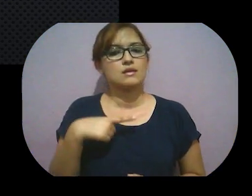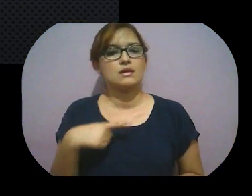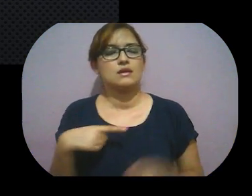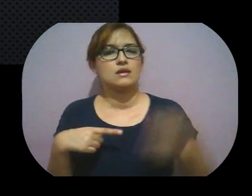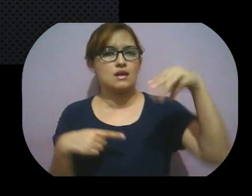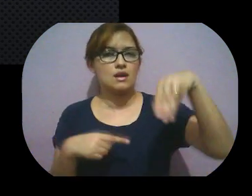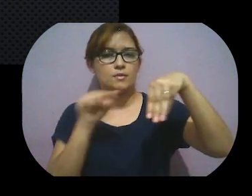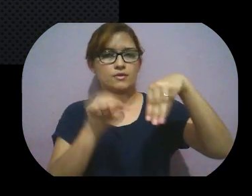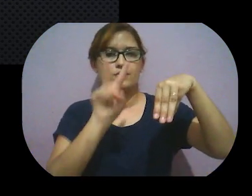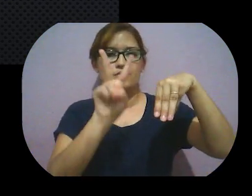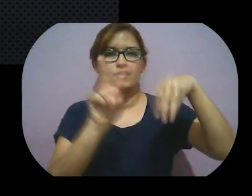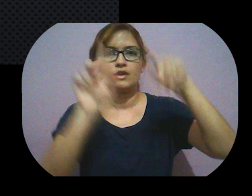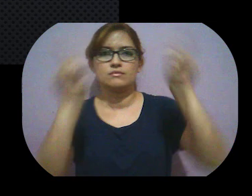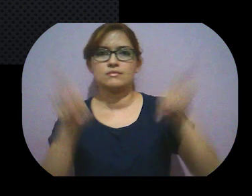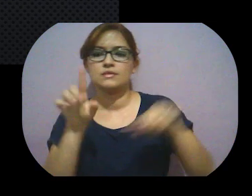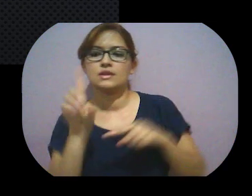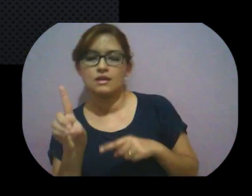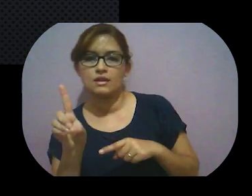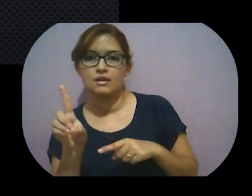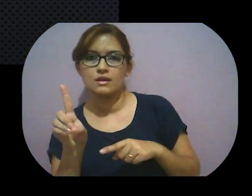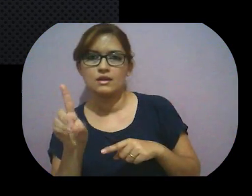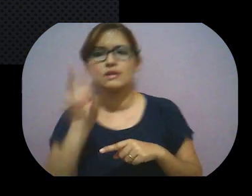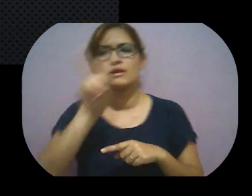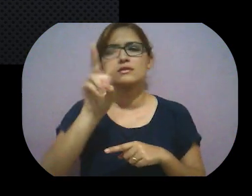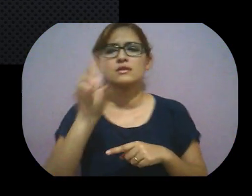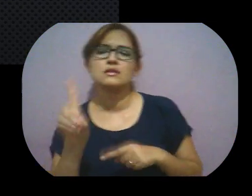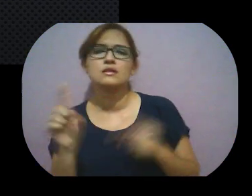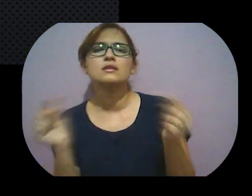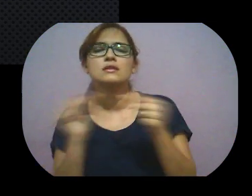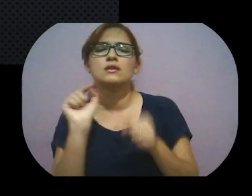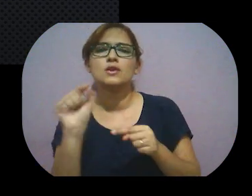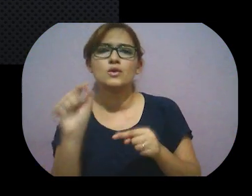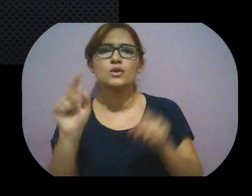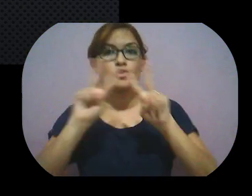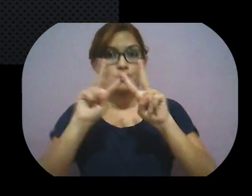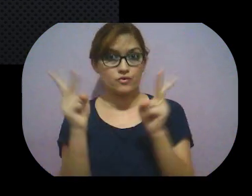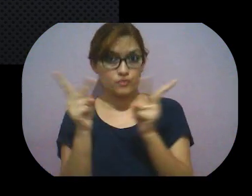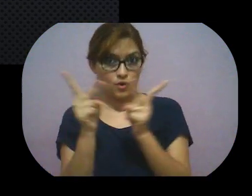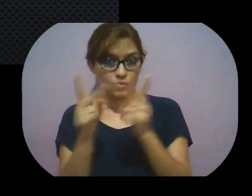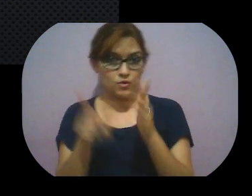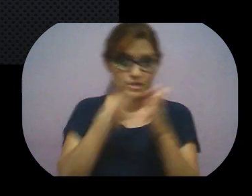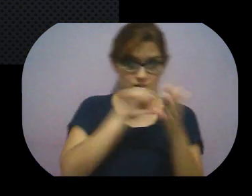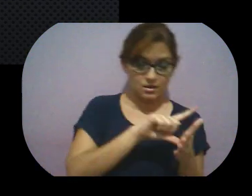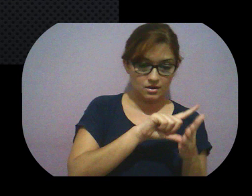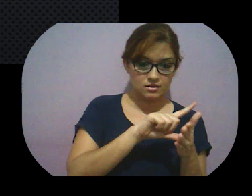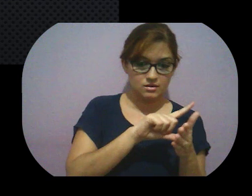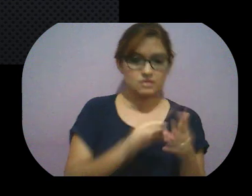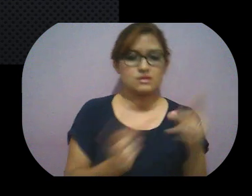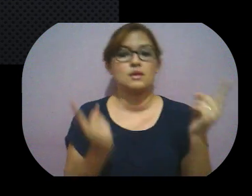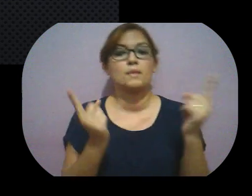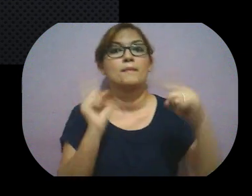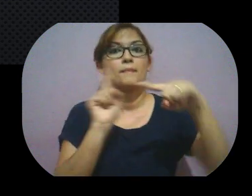você está trabalhando com o VD é igual ao volume concentrado, né, o volume antes, mais o